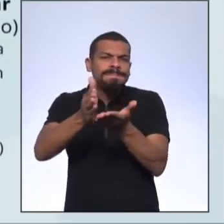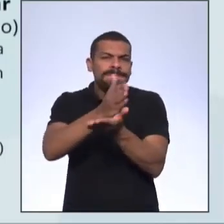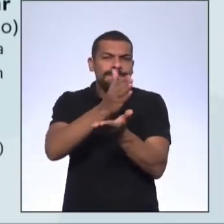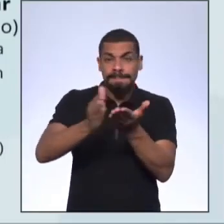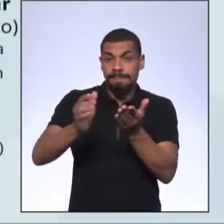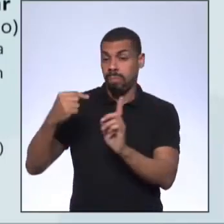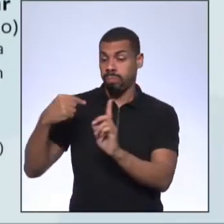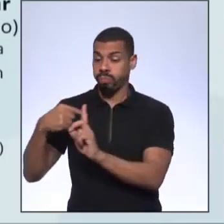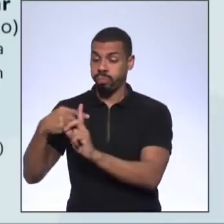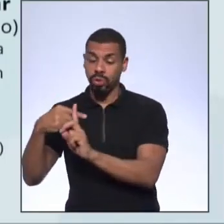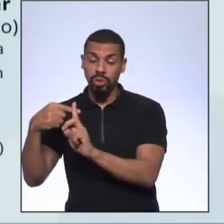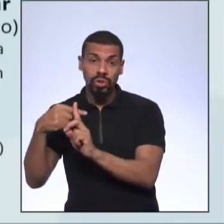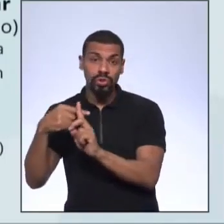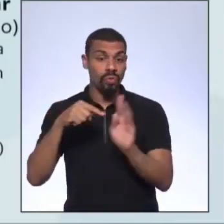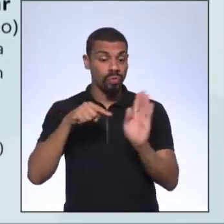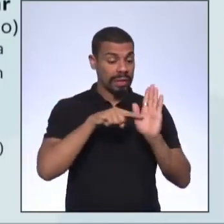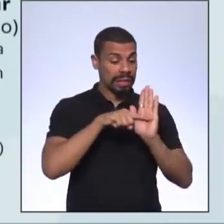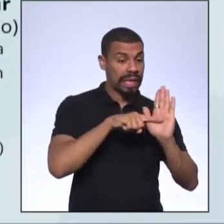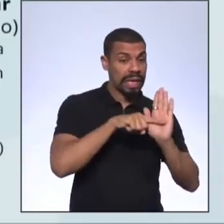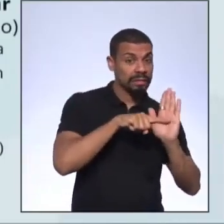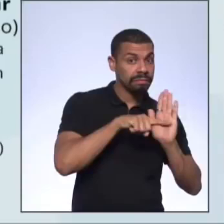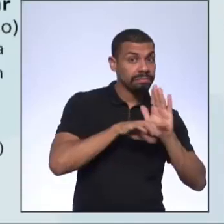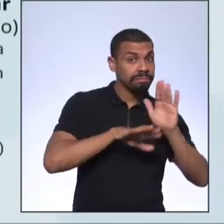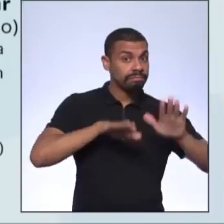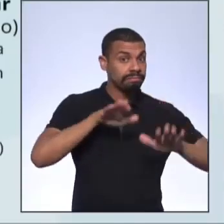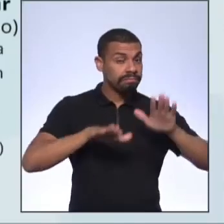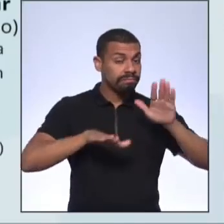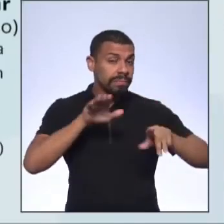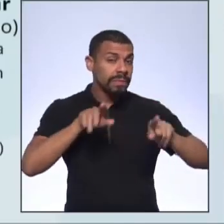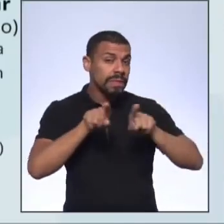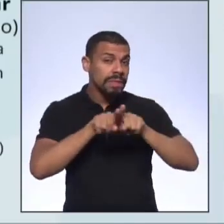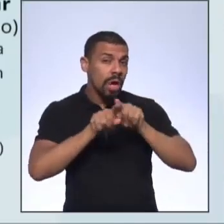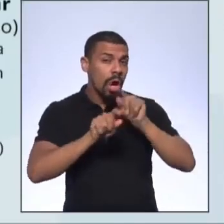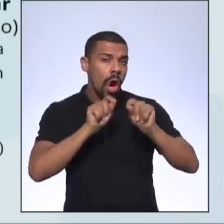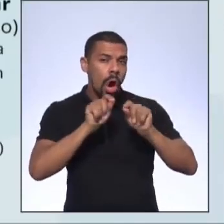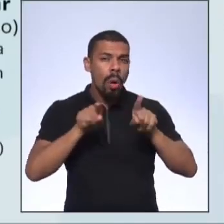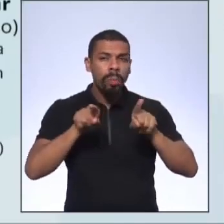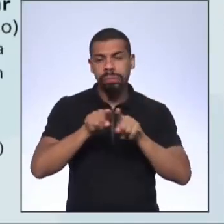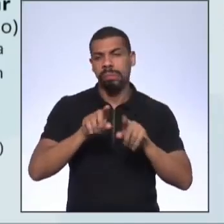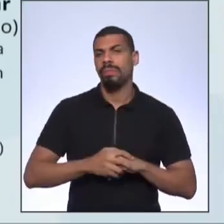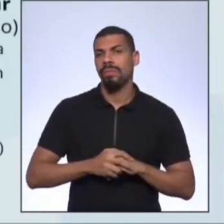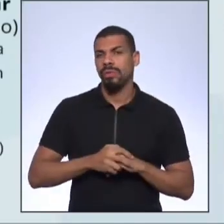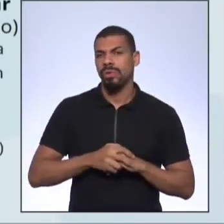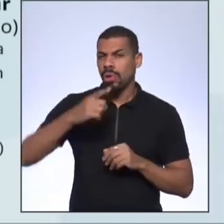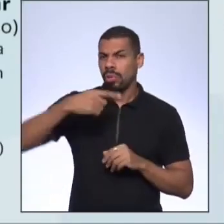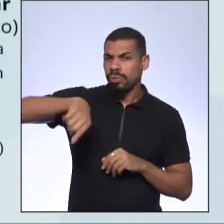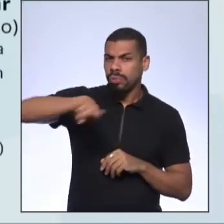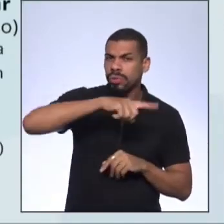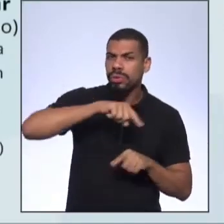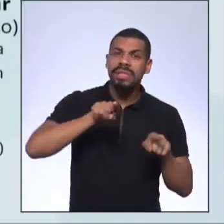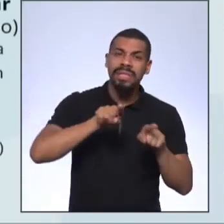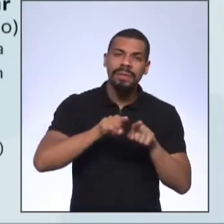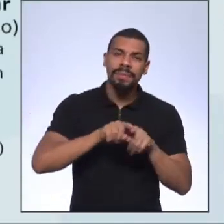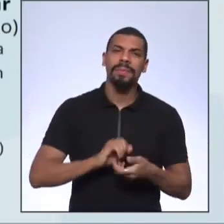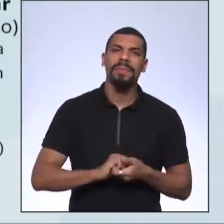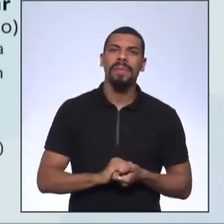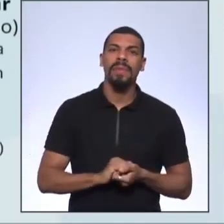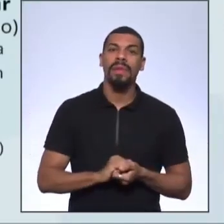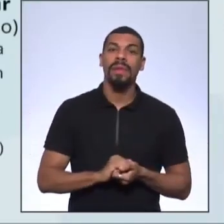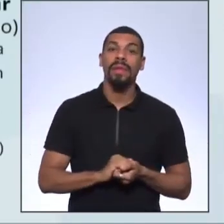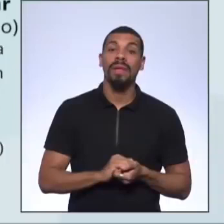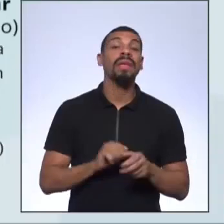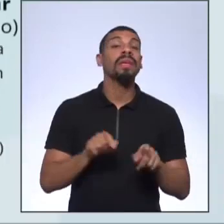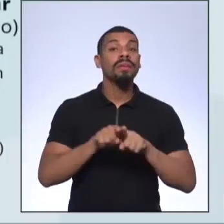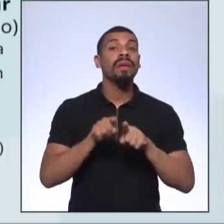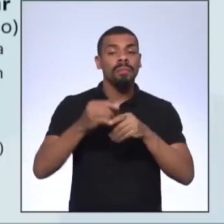positivo e Gram negativo de acordo com a espessura de peptídeo glicano, né, que forma ali